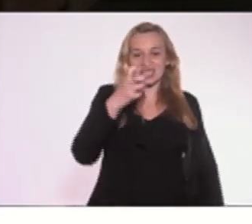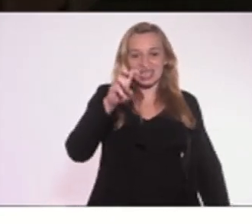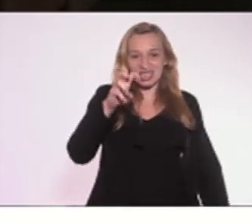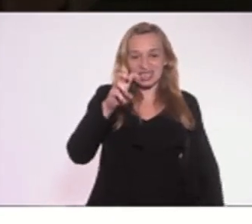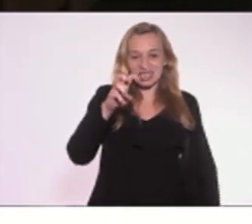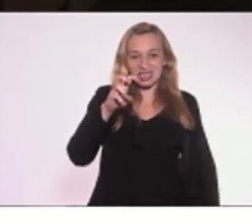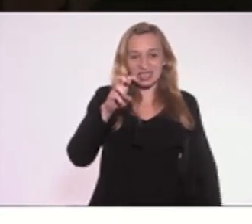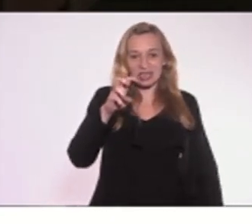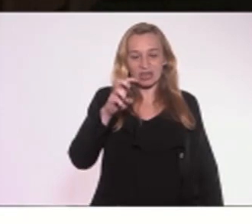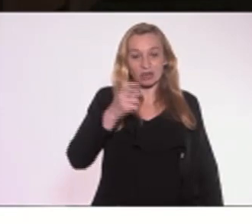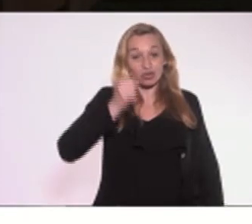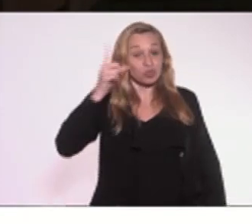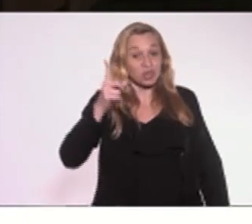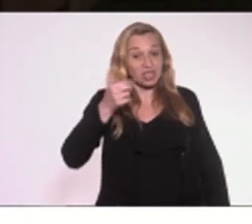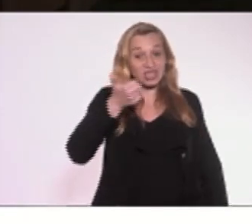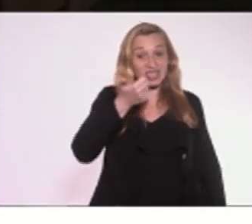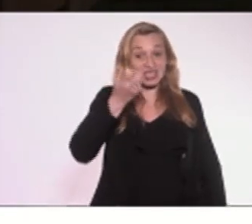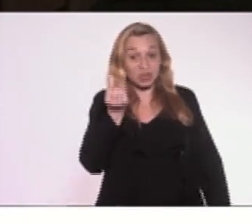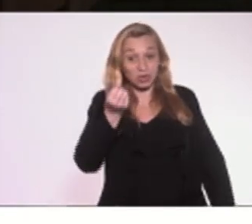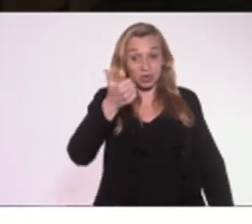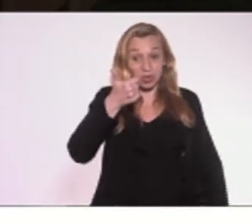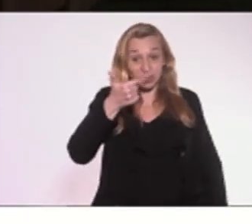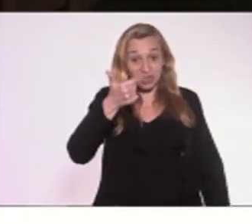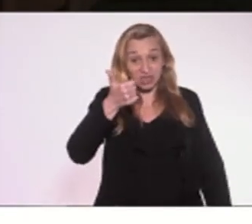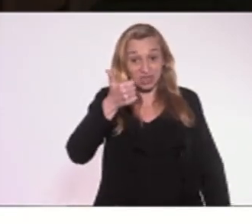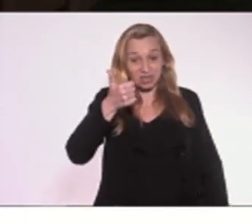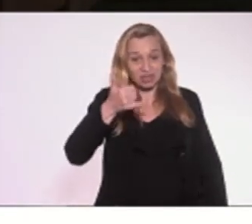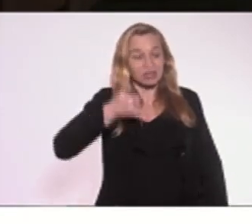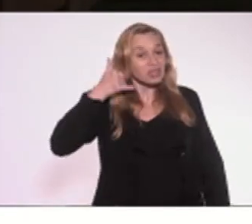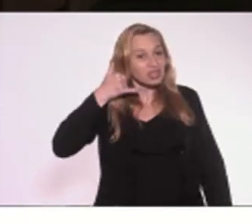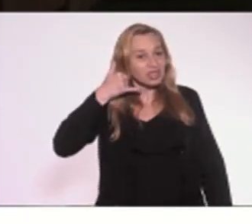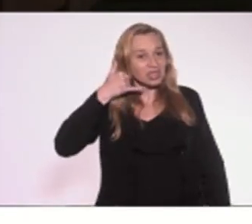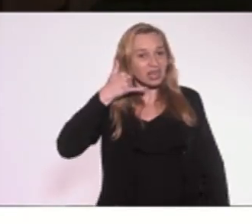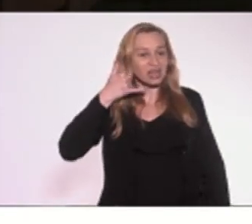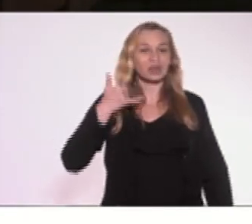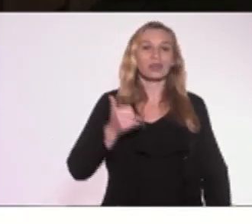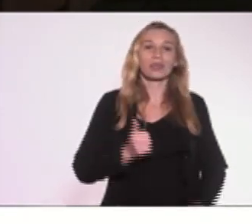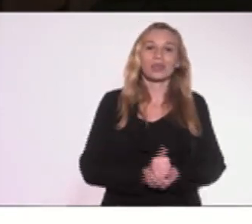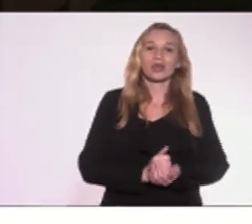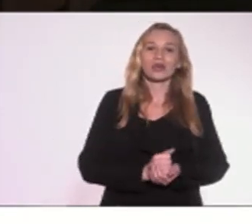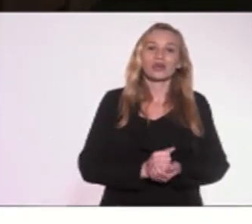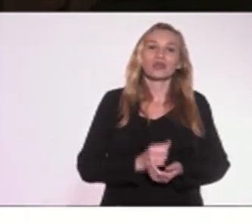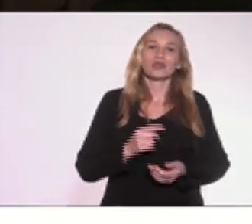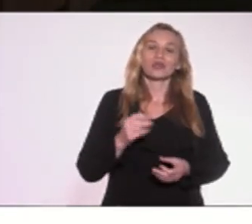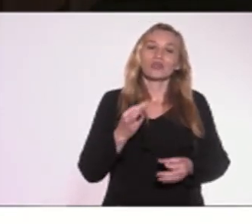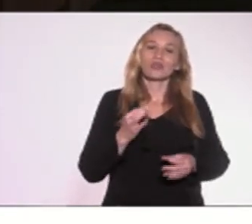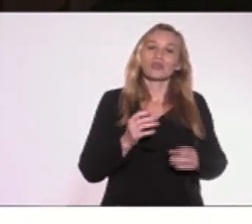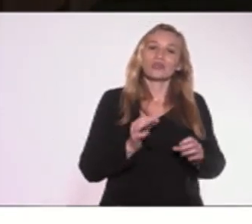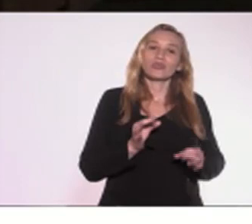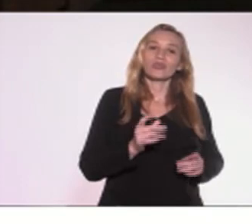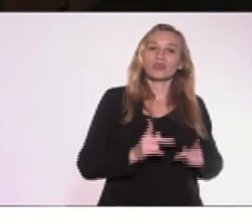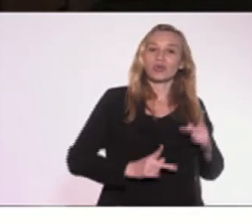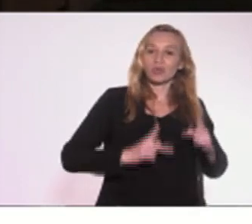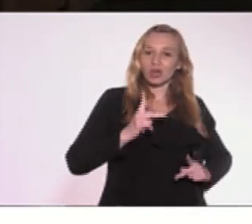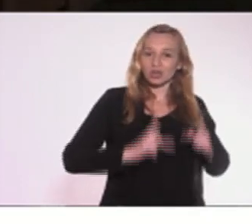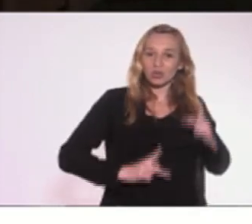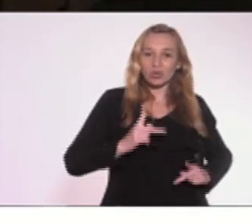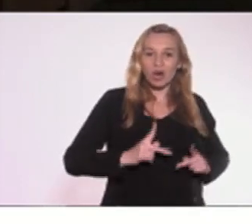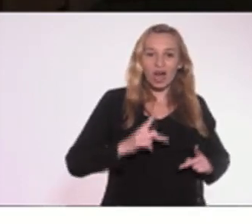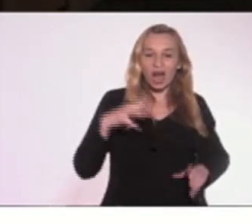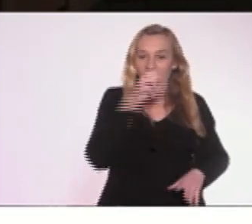atendi rapidamente, mas muito obrigado. A deferência do procurador, na mesma hora,